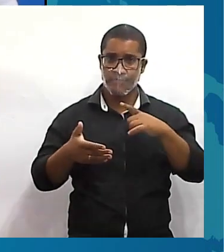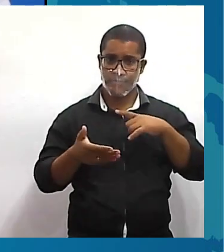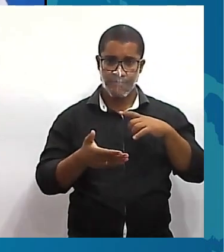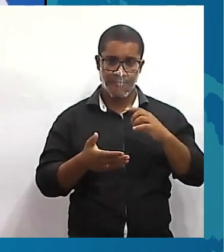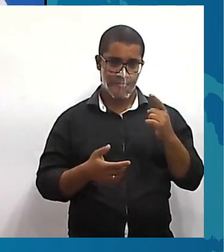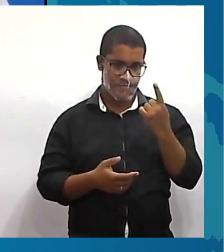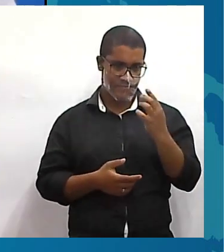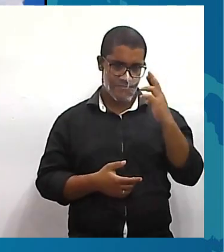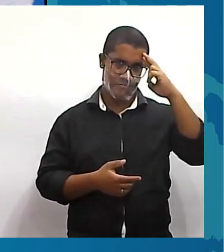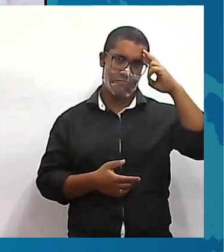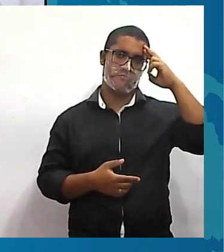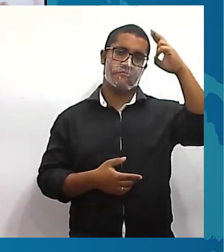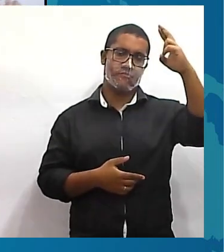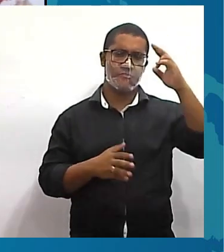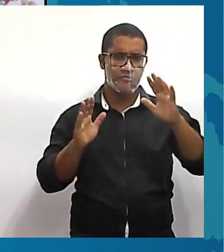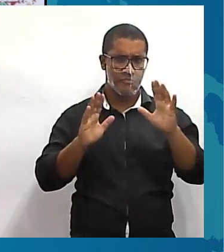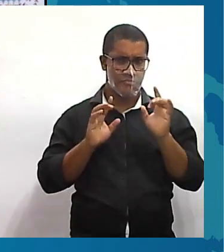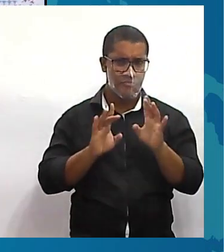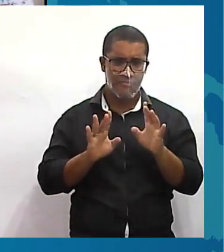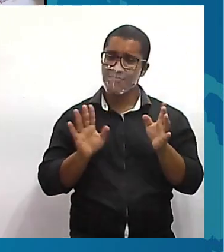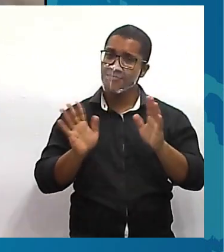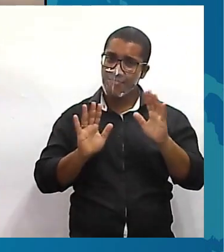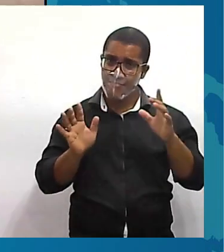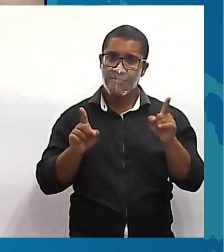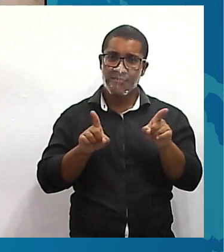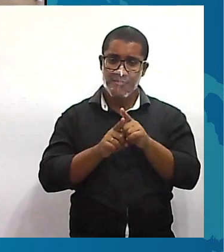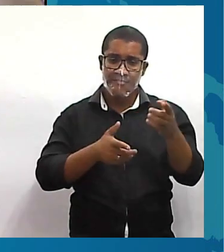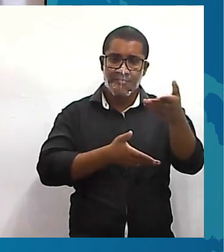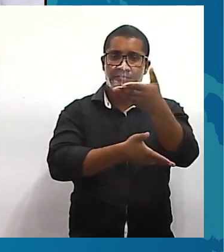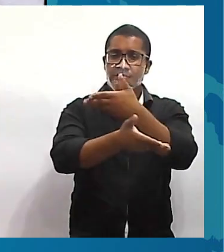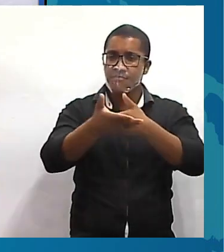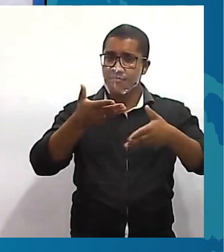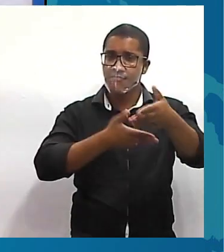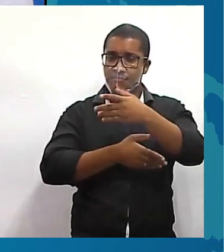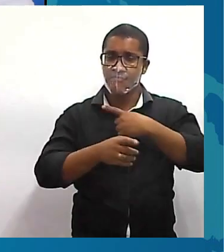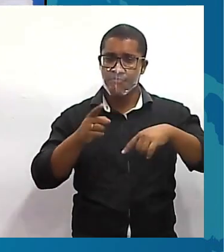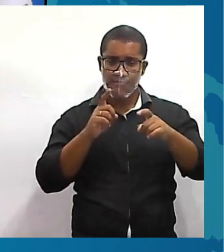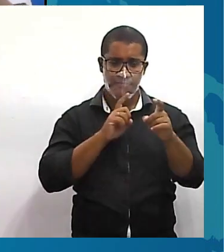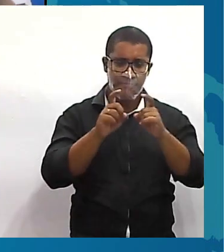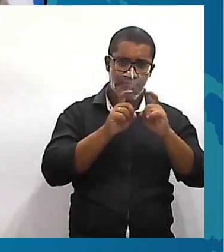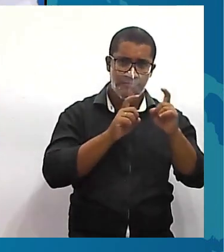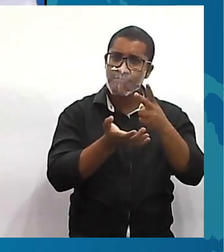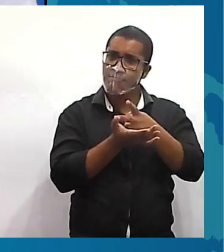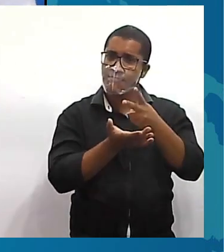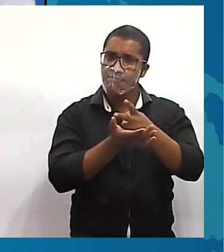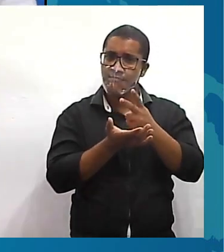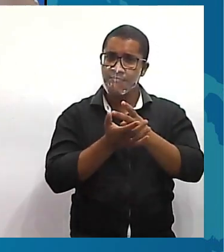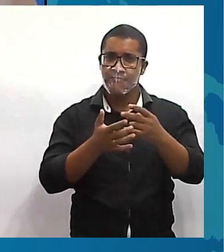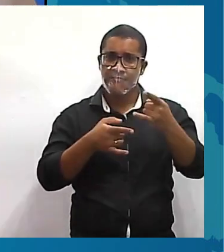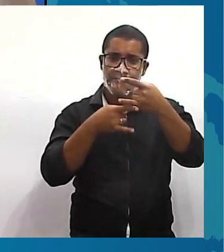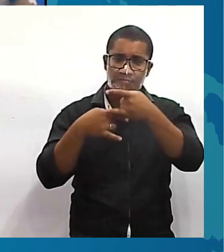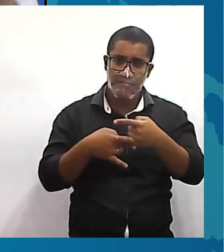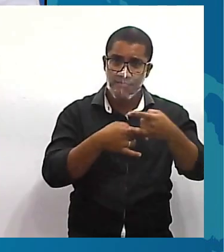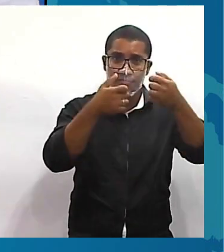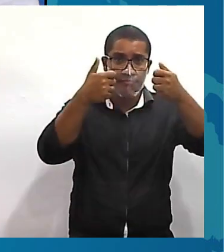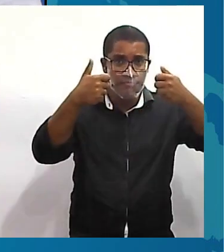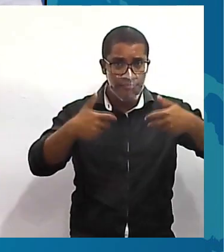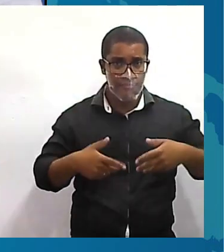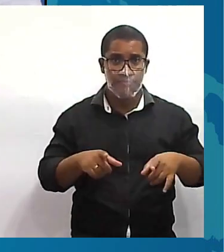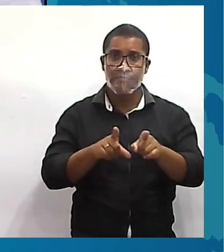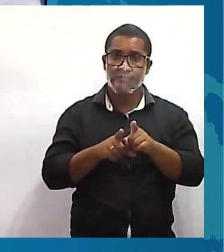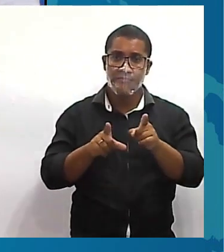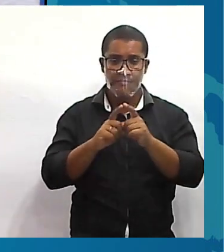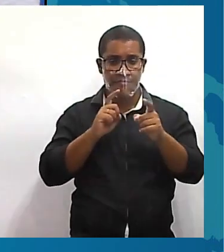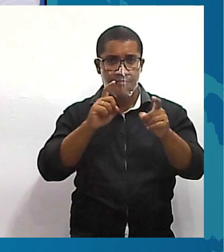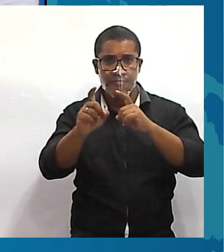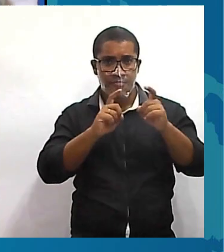do poder e do exercício de cidadania. Então, como a gente vem dialogando aqui, né, ao longo da nossa live, ao longo das